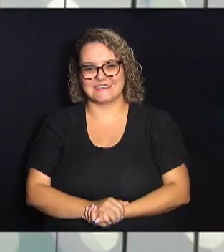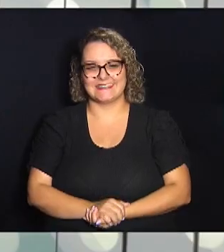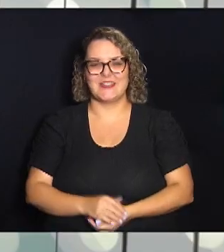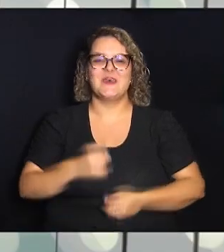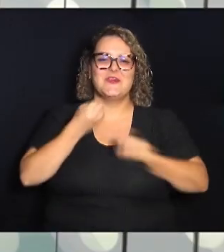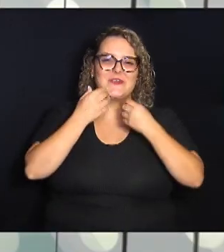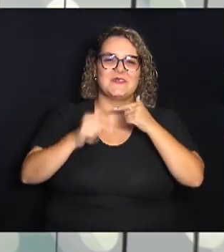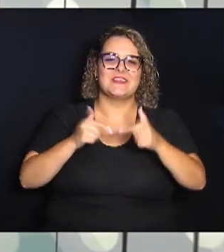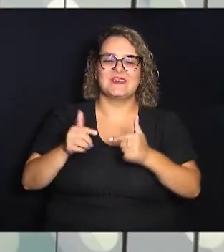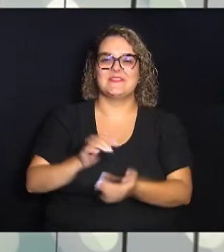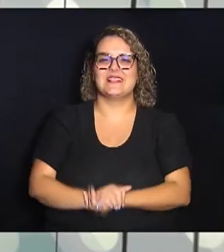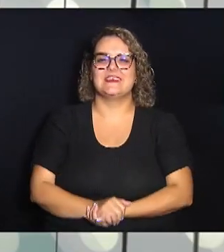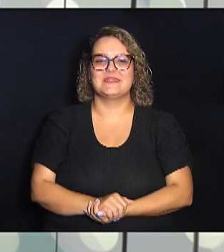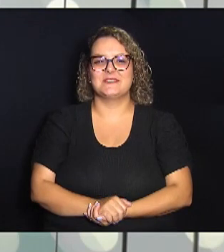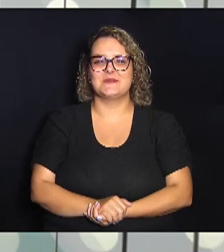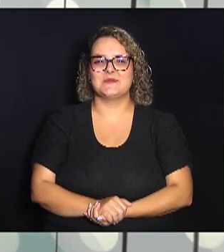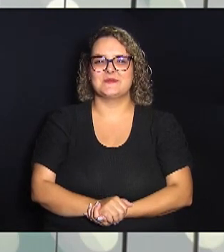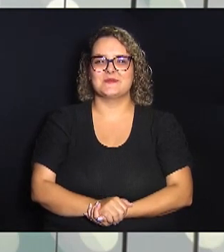trabalho.